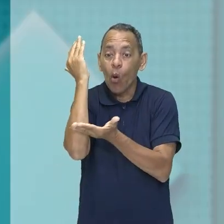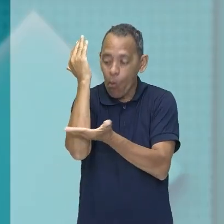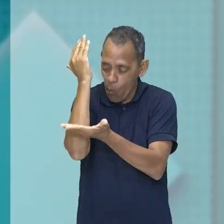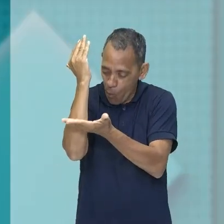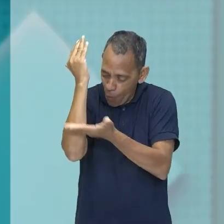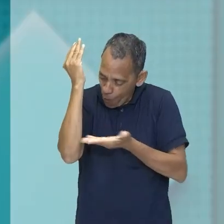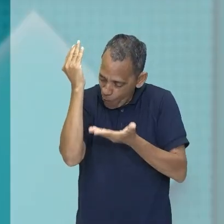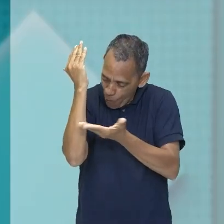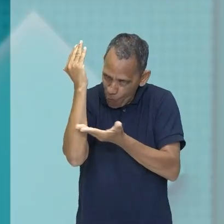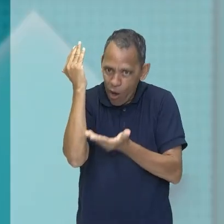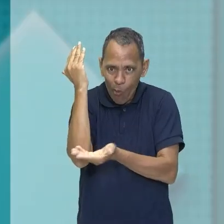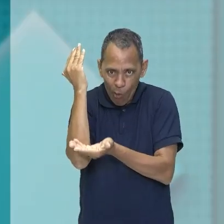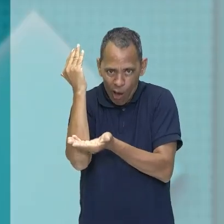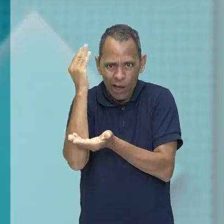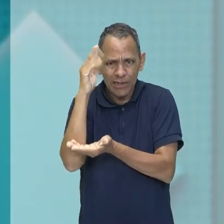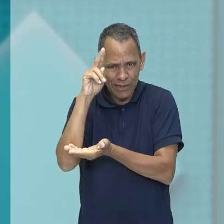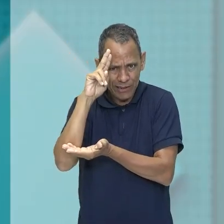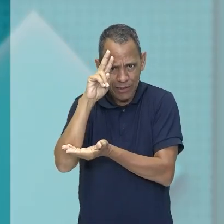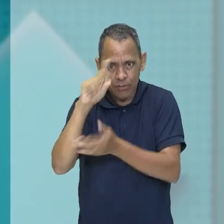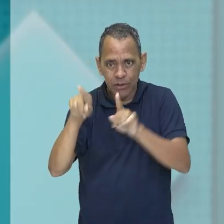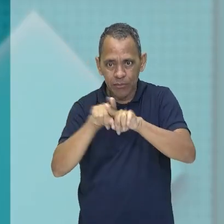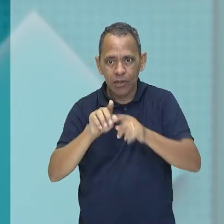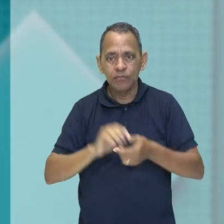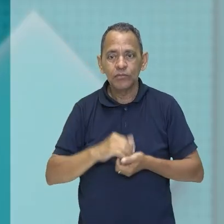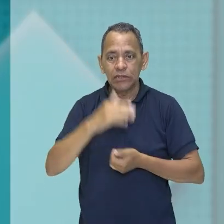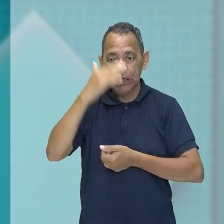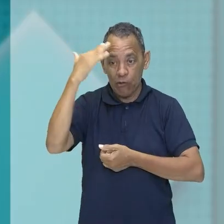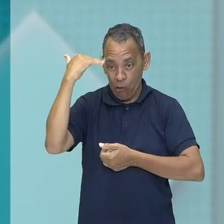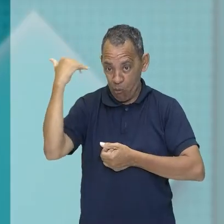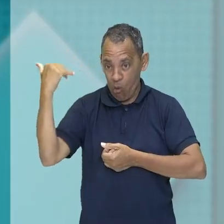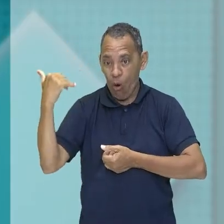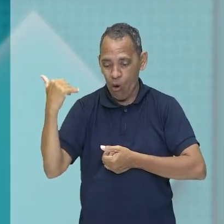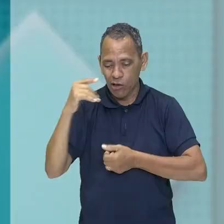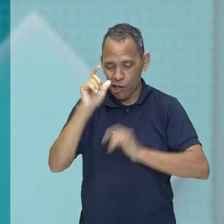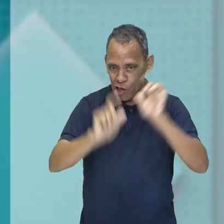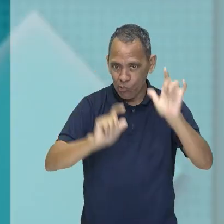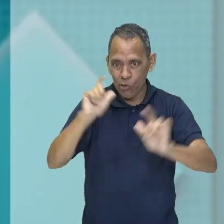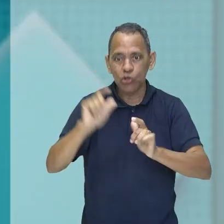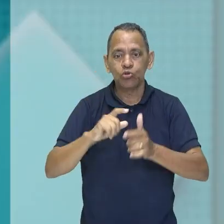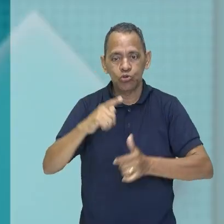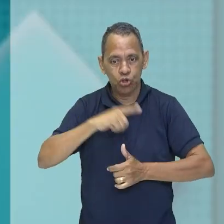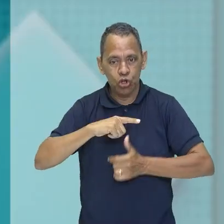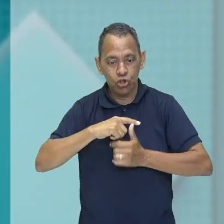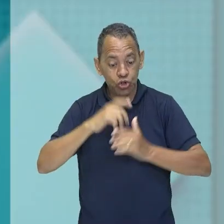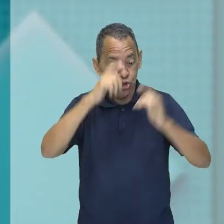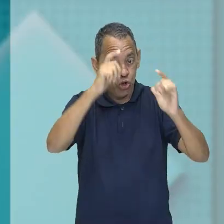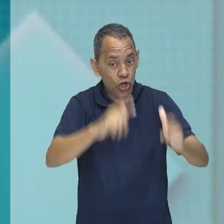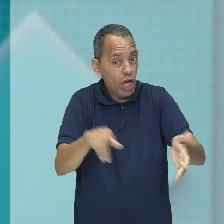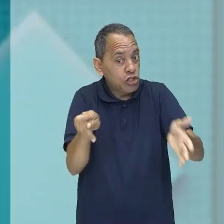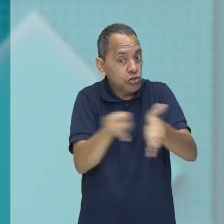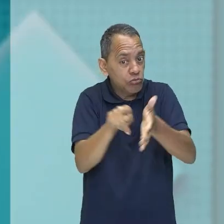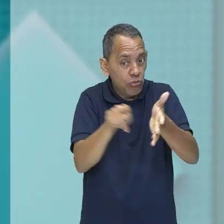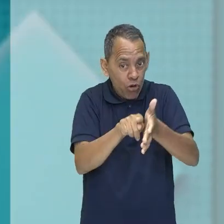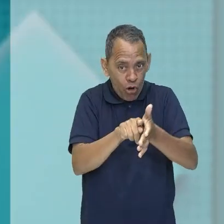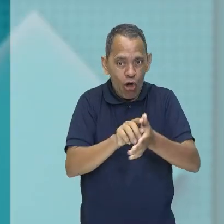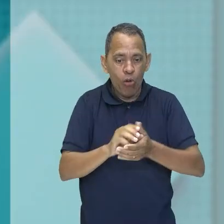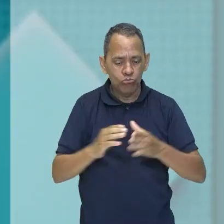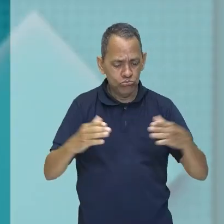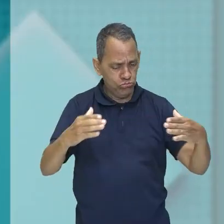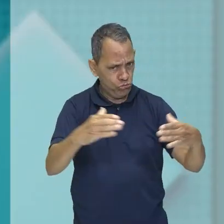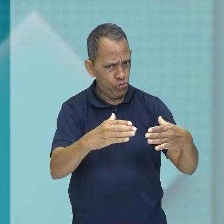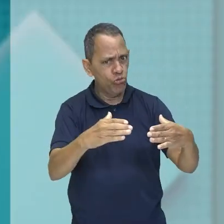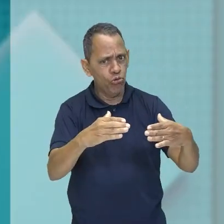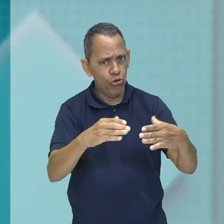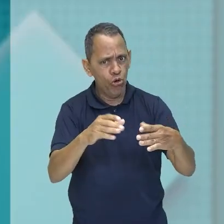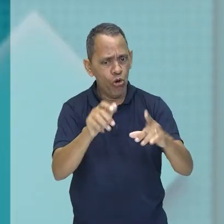os barões, né, as pessoas ricas. Então, essas pessoas geralmente pulavam no carnaval em clubes